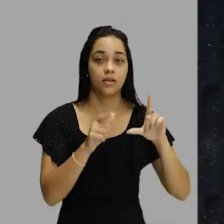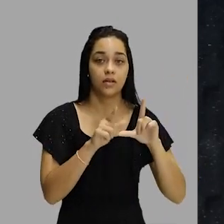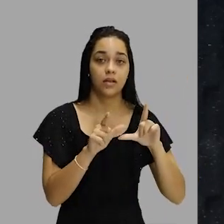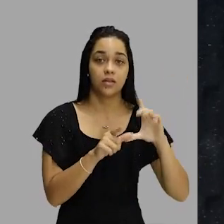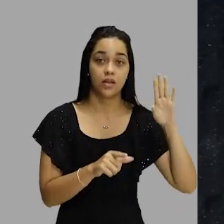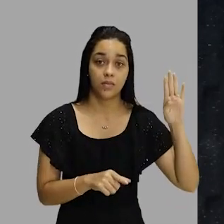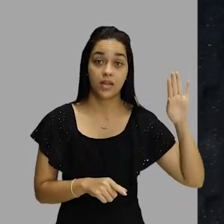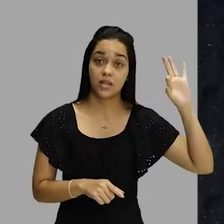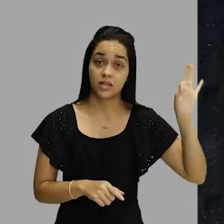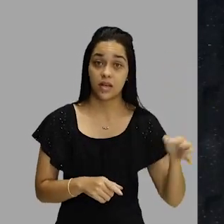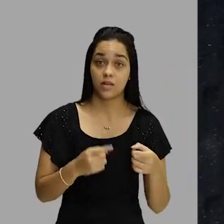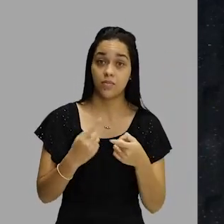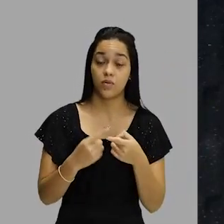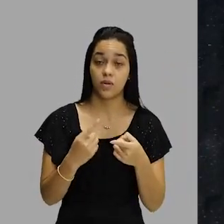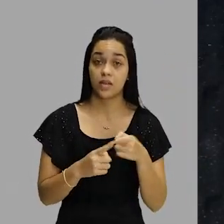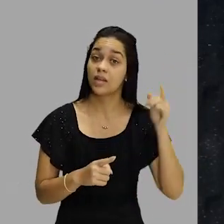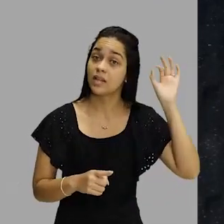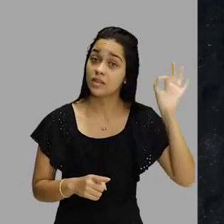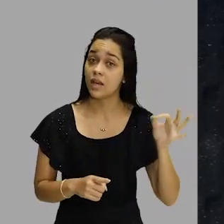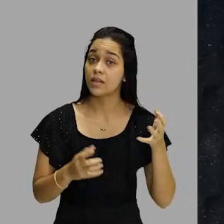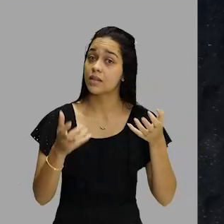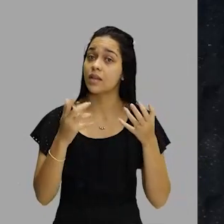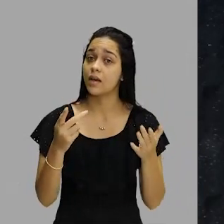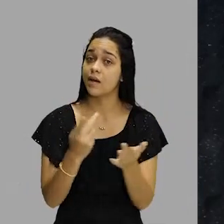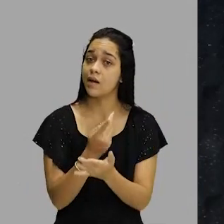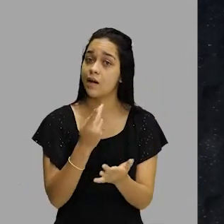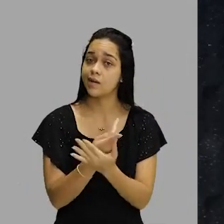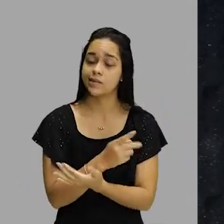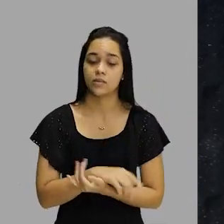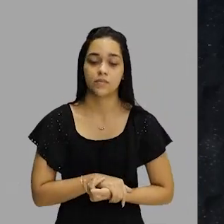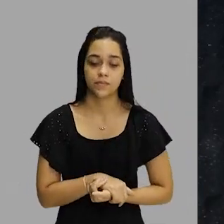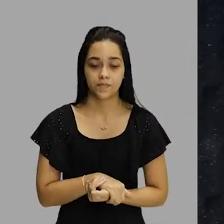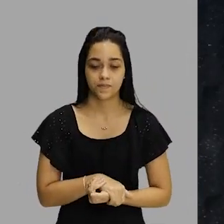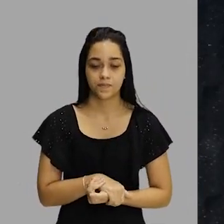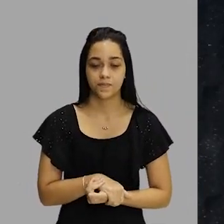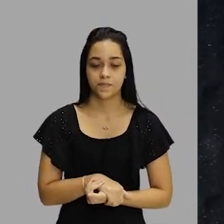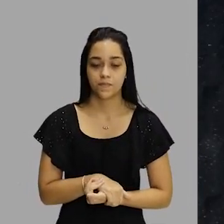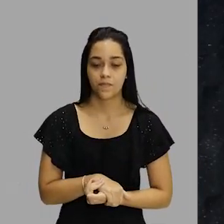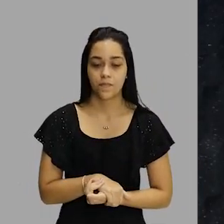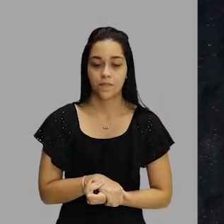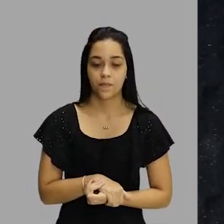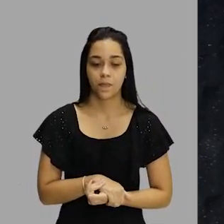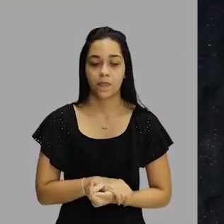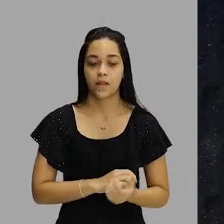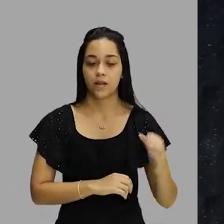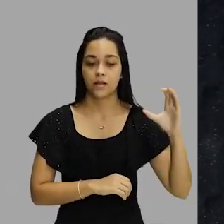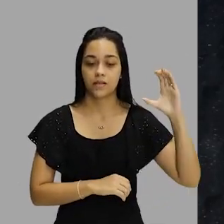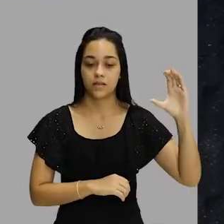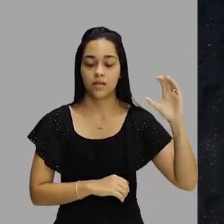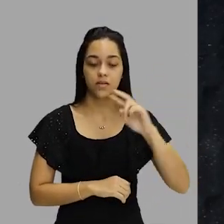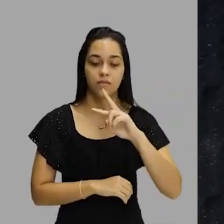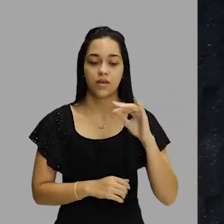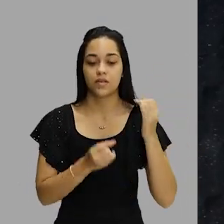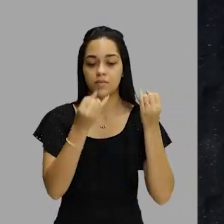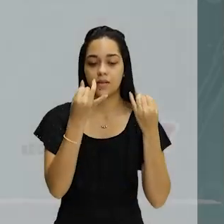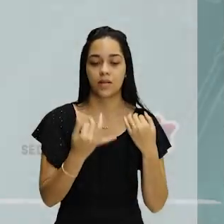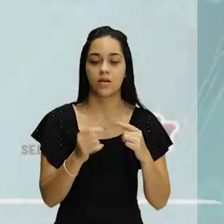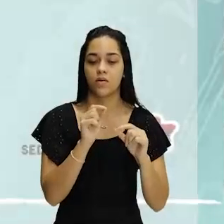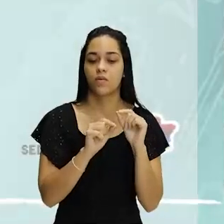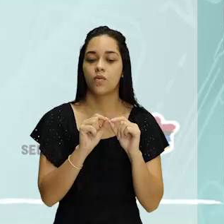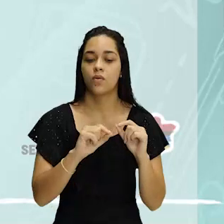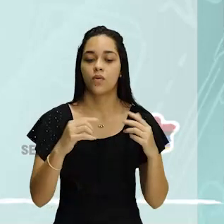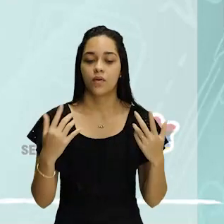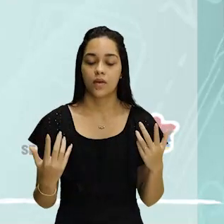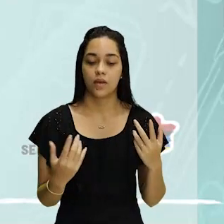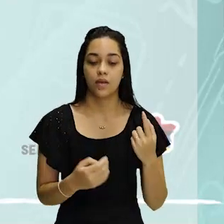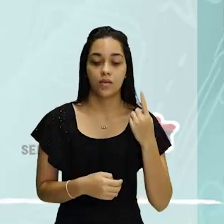Eu não vou marcar ela porque ela está correta. Ok? A letra C, ela vai dizer o seguinte. Em